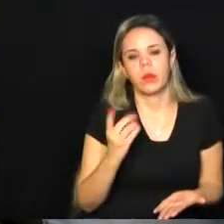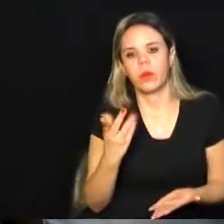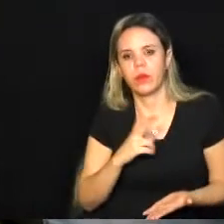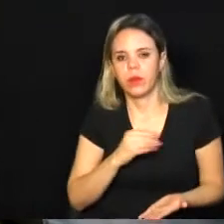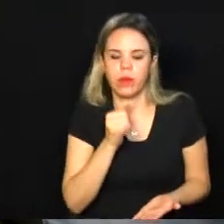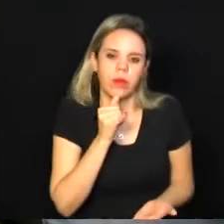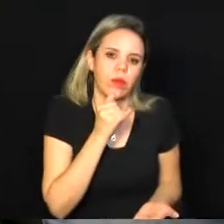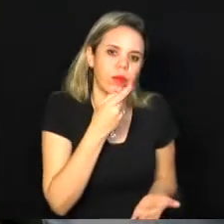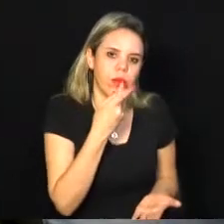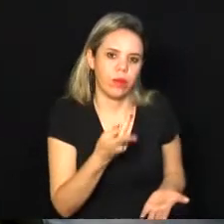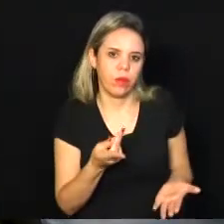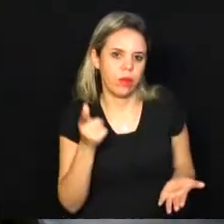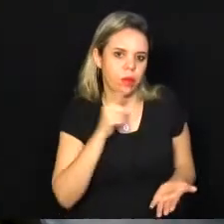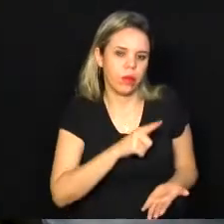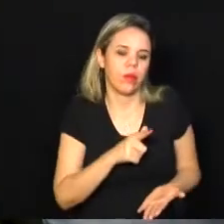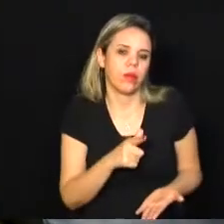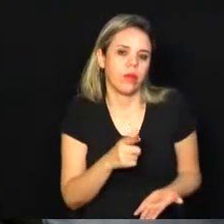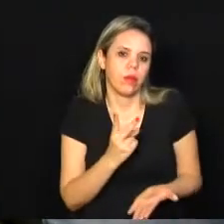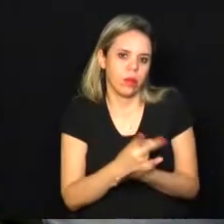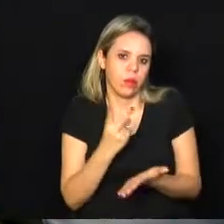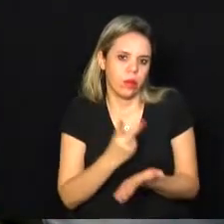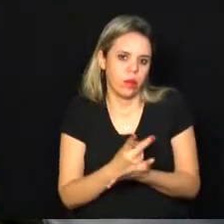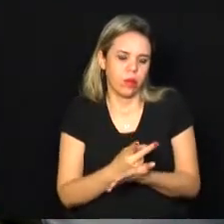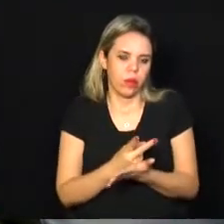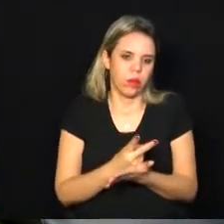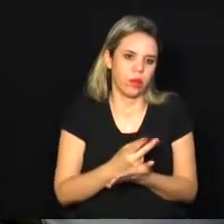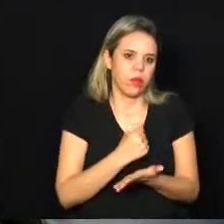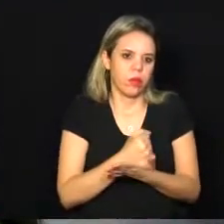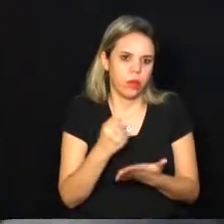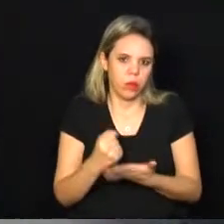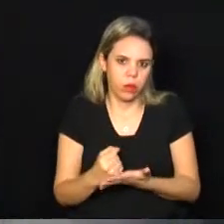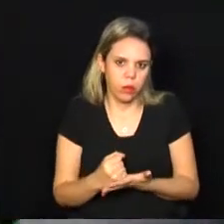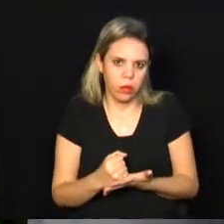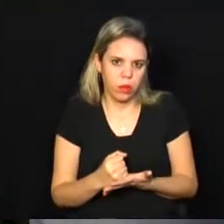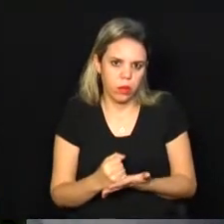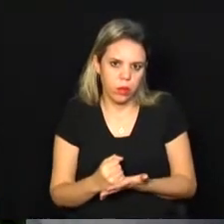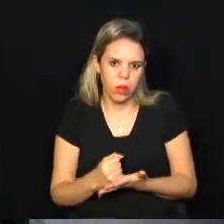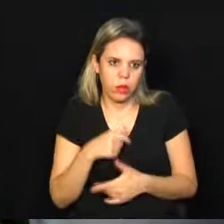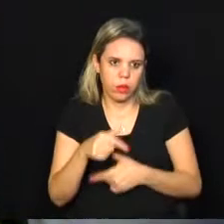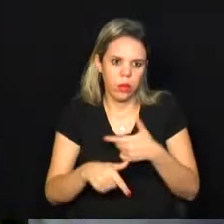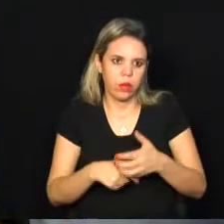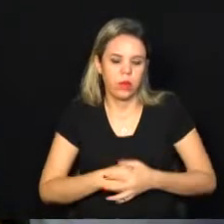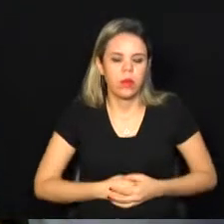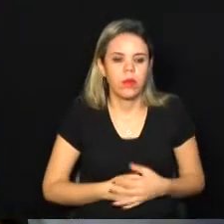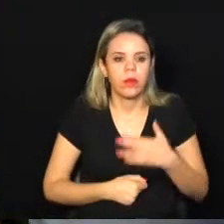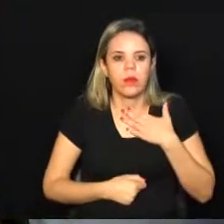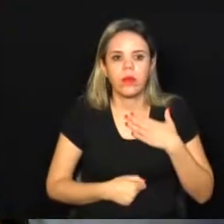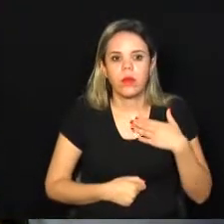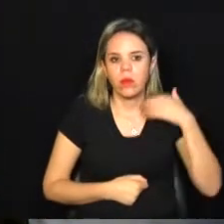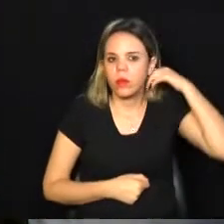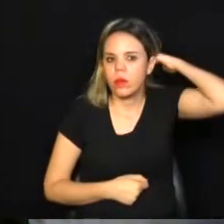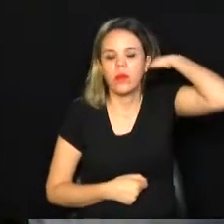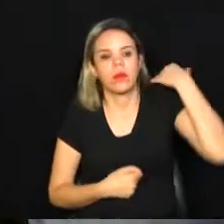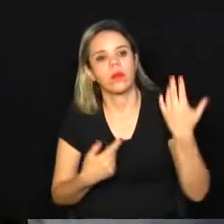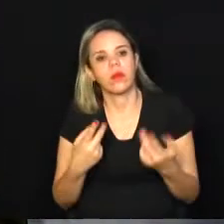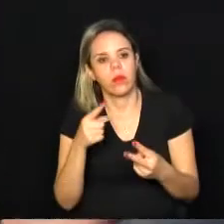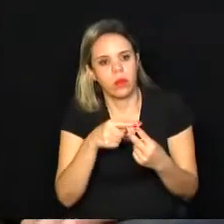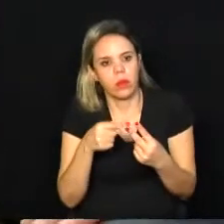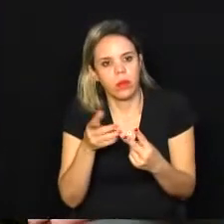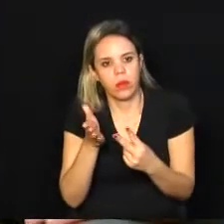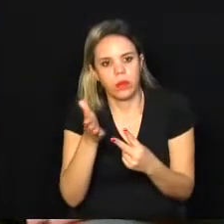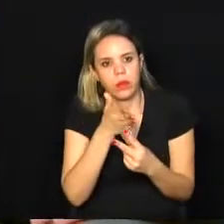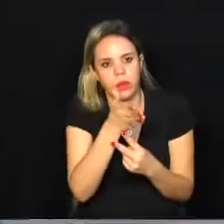de fala, não, estava conquistando e mesmo assim contratou o trabalho. Gabriel, as duas